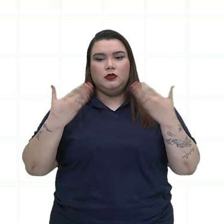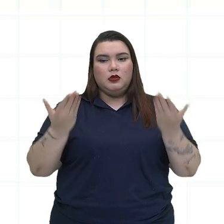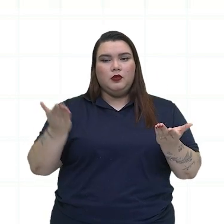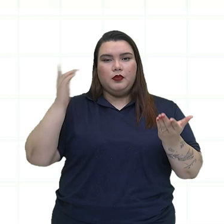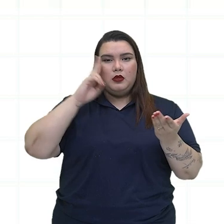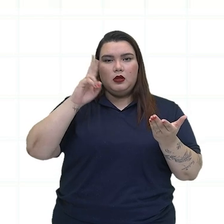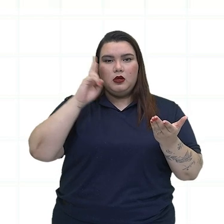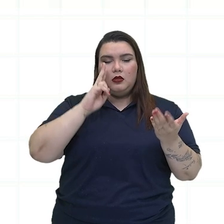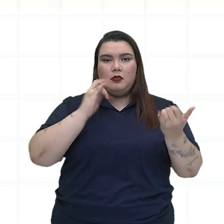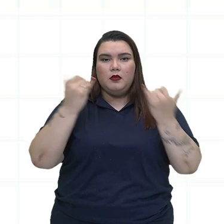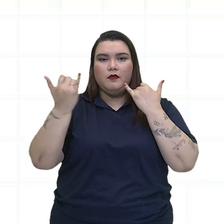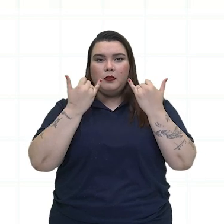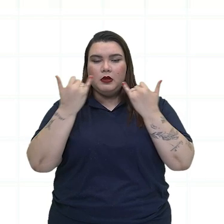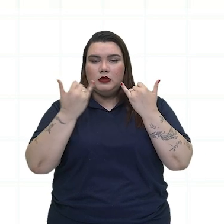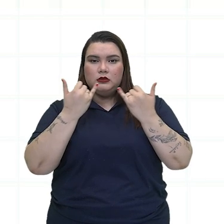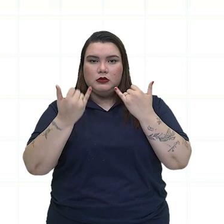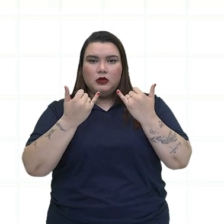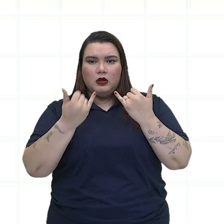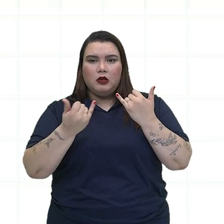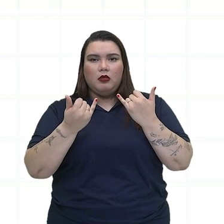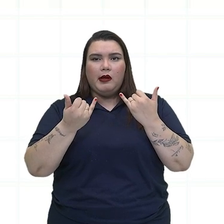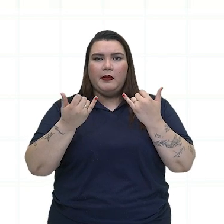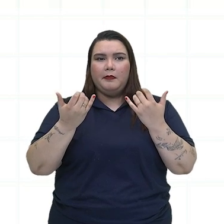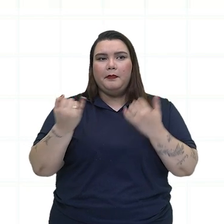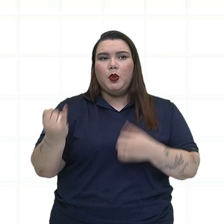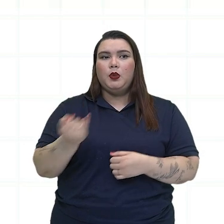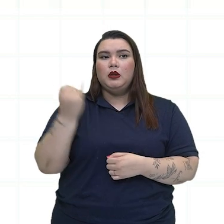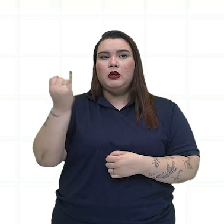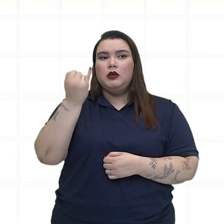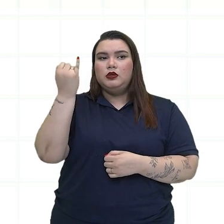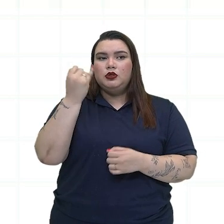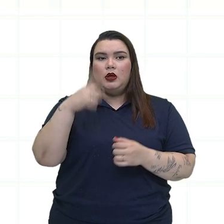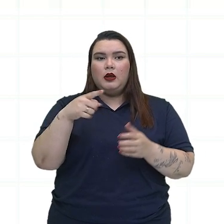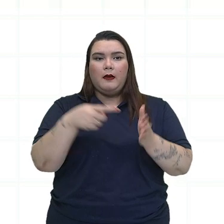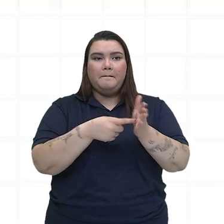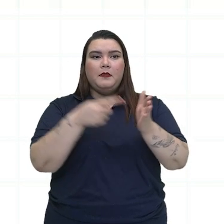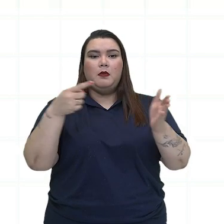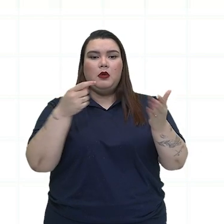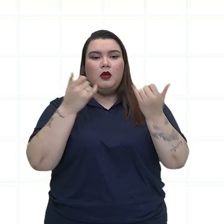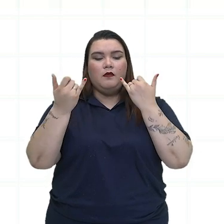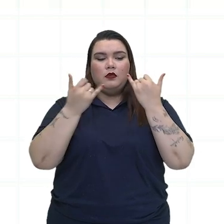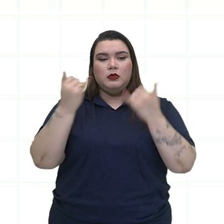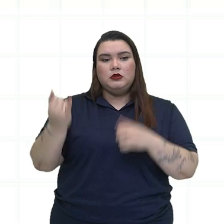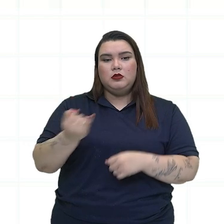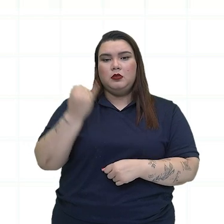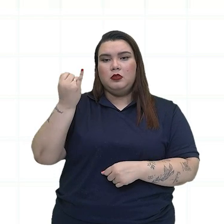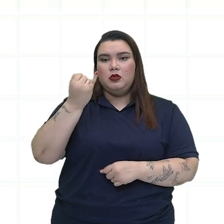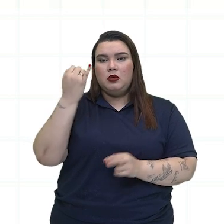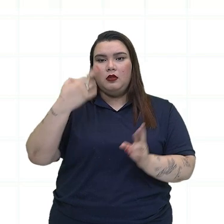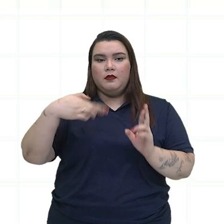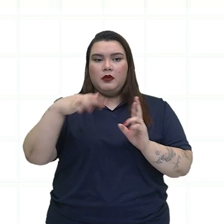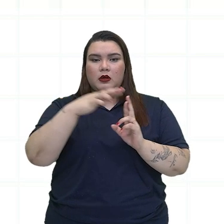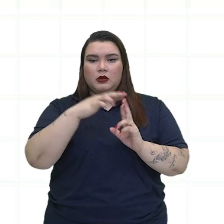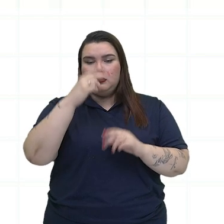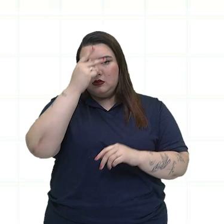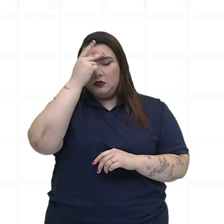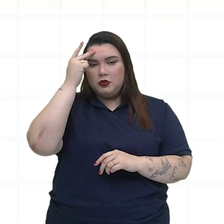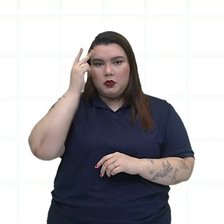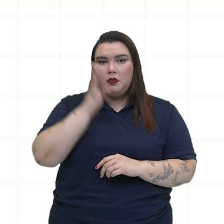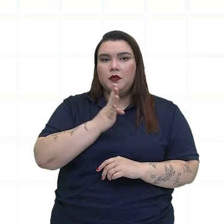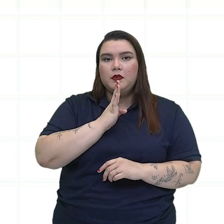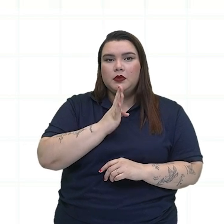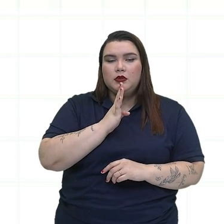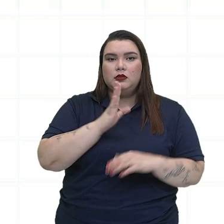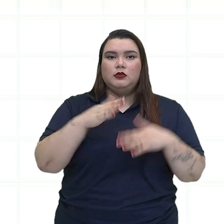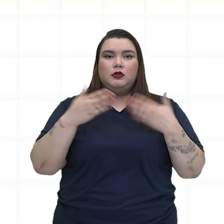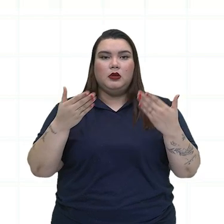Aquela informação elementar, a primeira informação que eu tenho de alguém. Uma coisa básica, né? Quando eu vou conhecer.